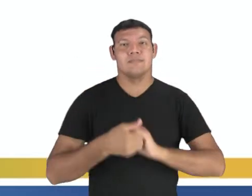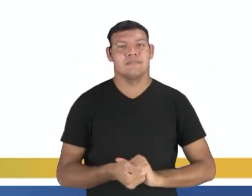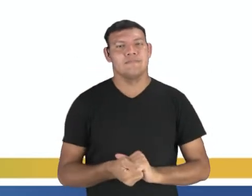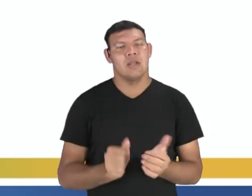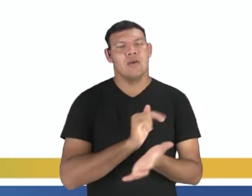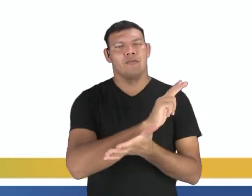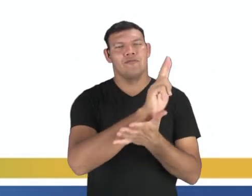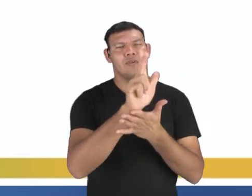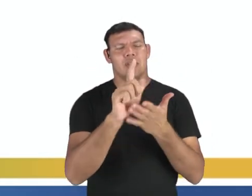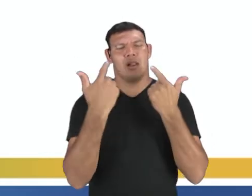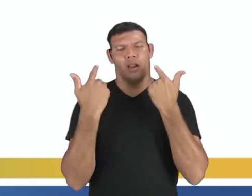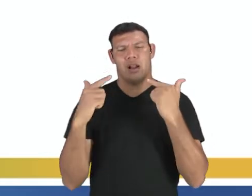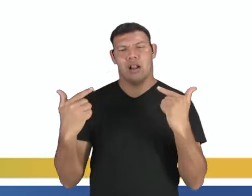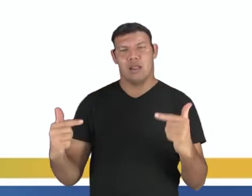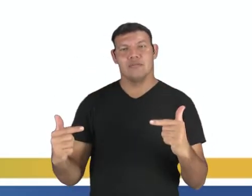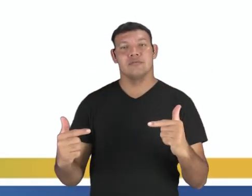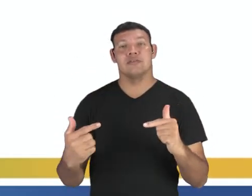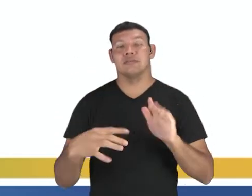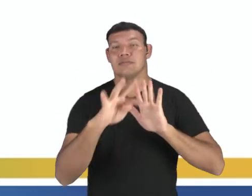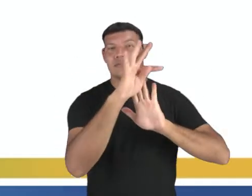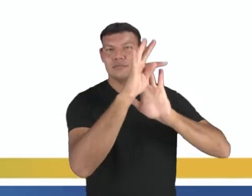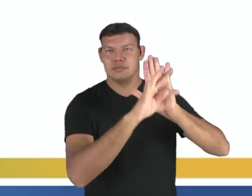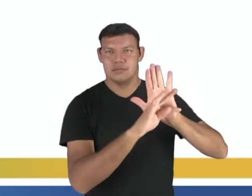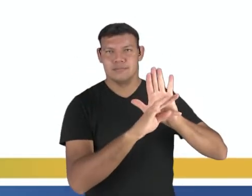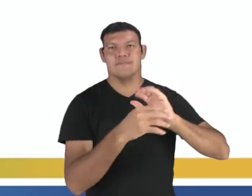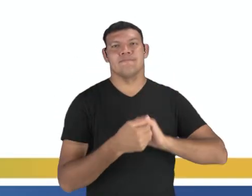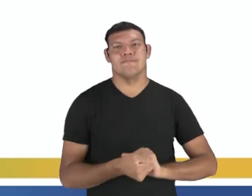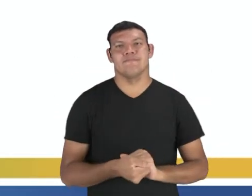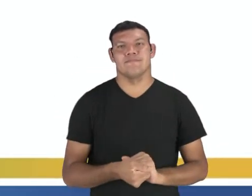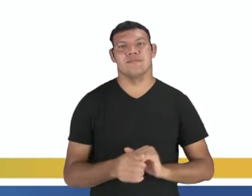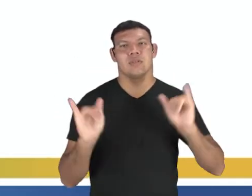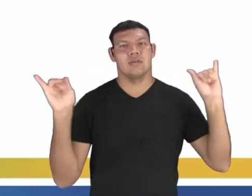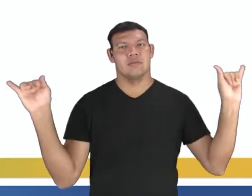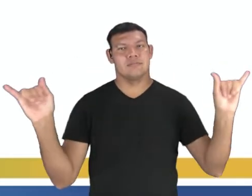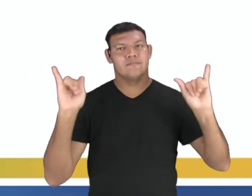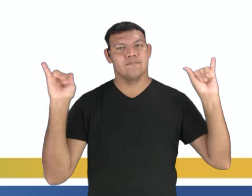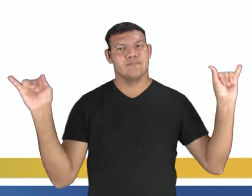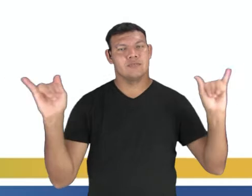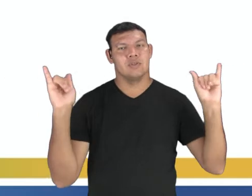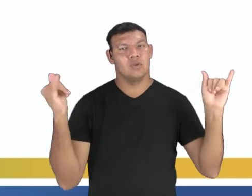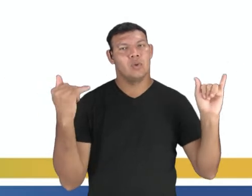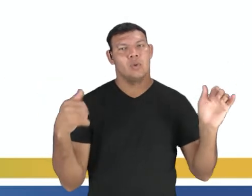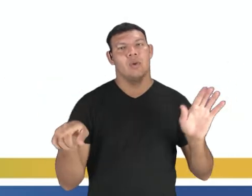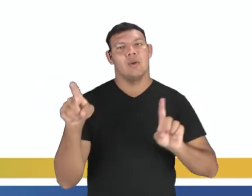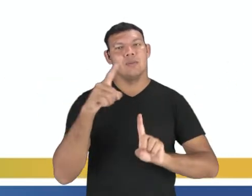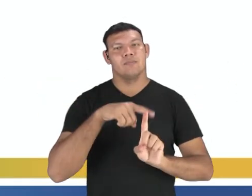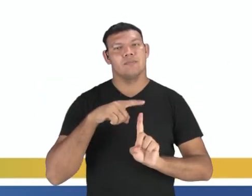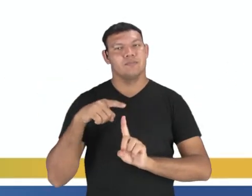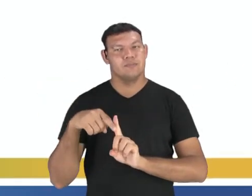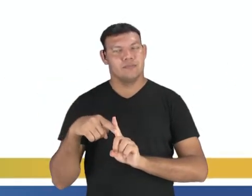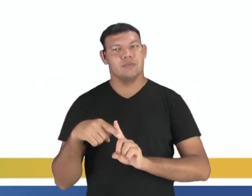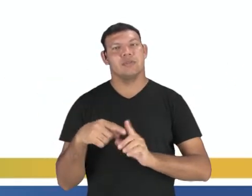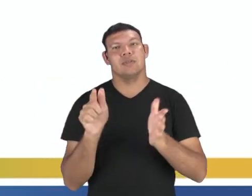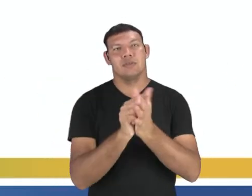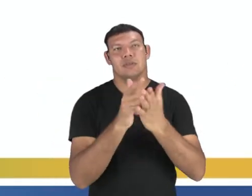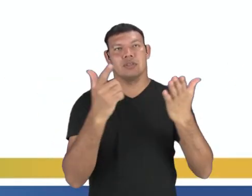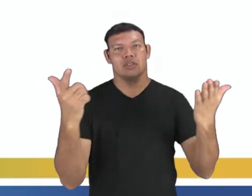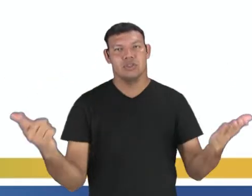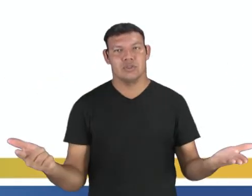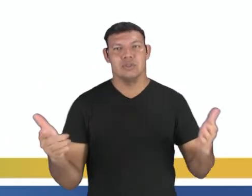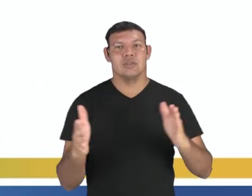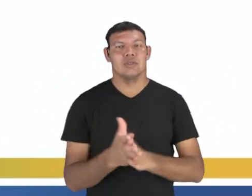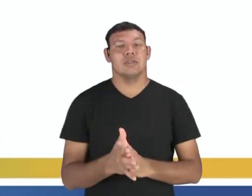é variada a linguagem desses textos. É uma típica notícia de jornal. O texto com a vida mais curta